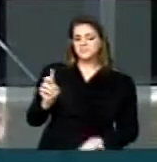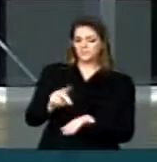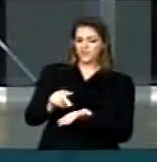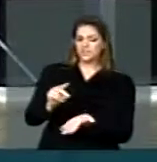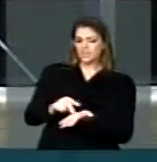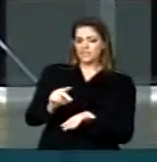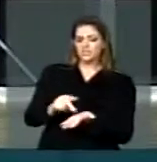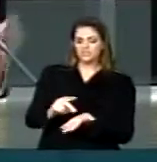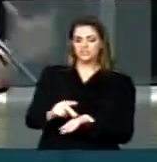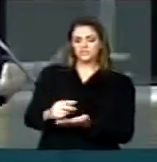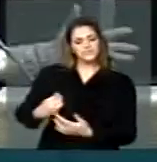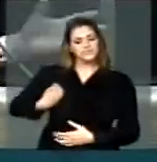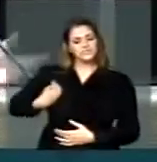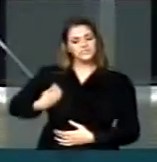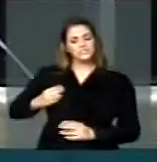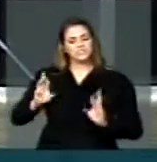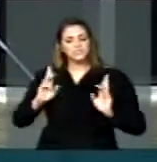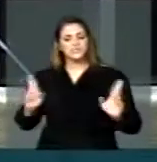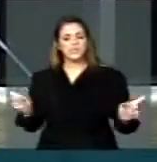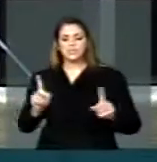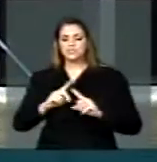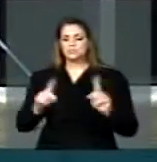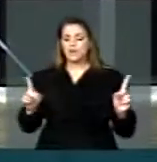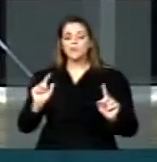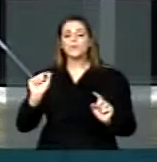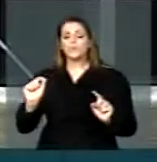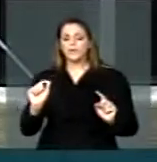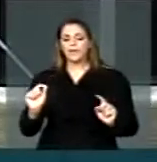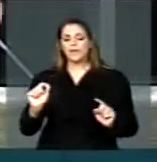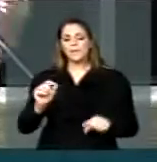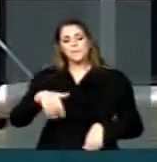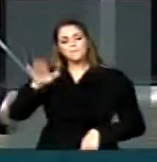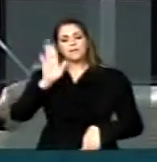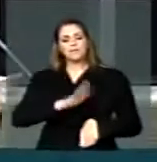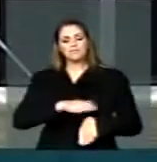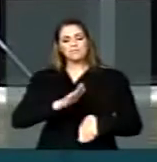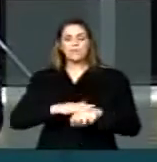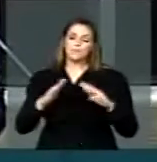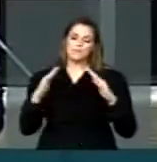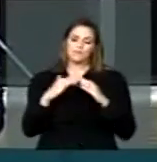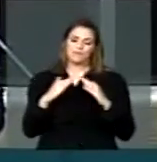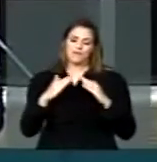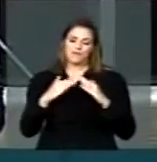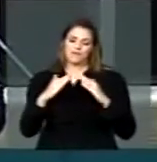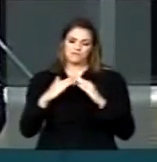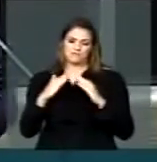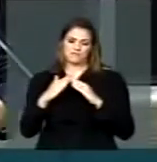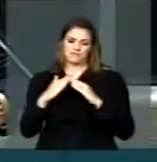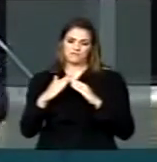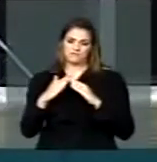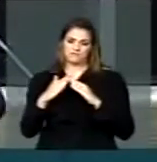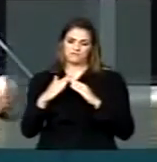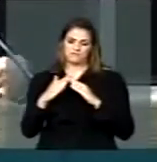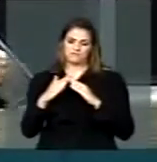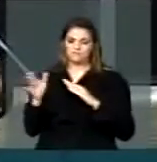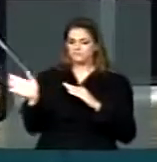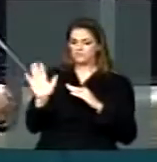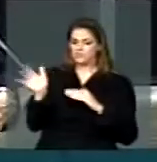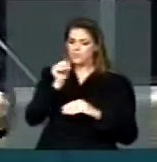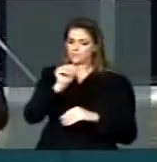no objeto de que eles ficam mais tempo em casa, de que eles se emancipam mais tarde, que a sua